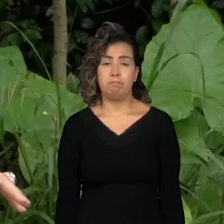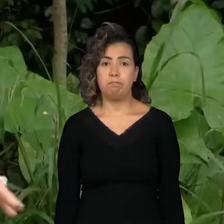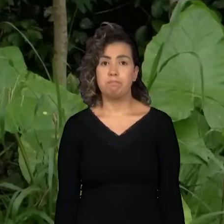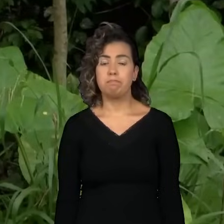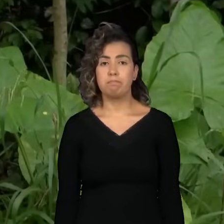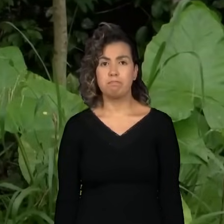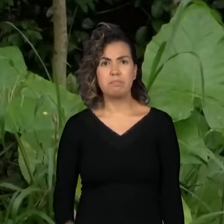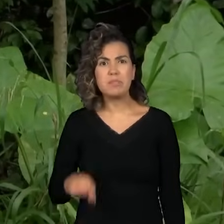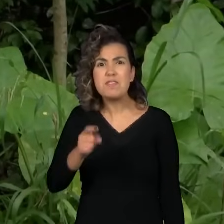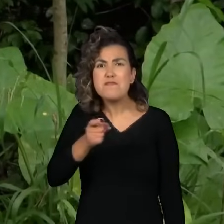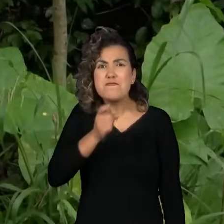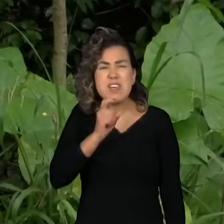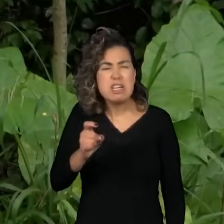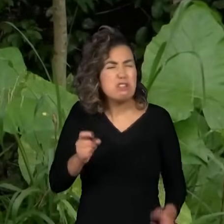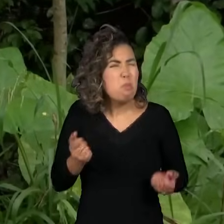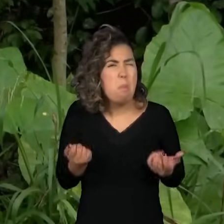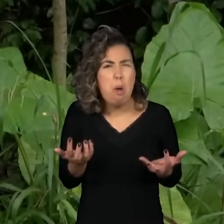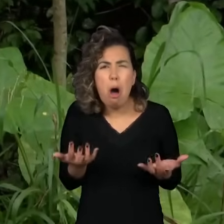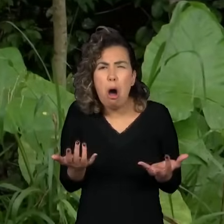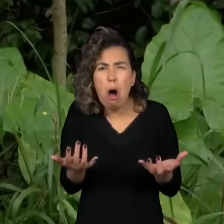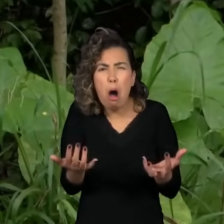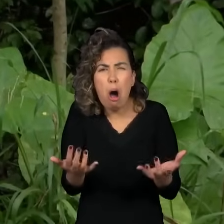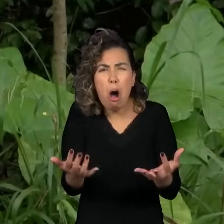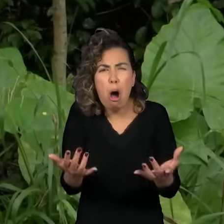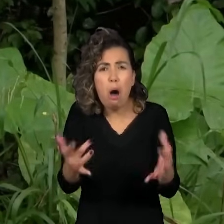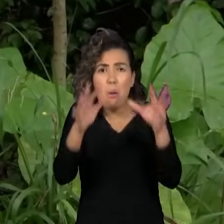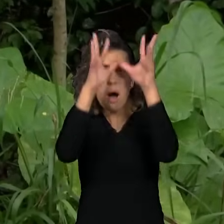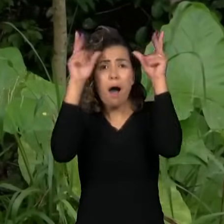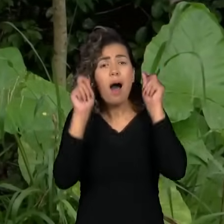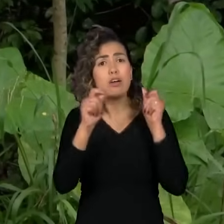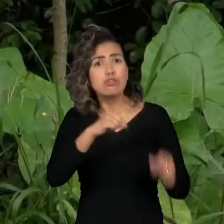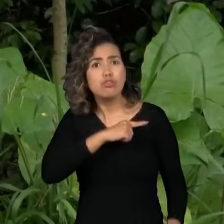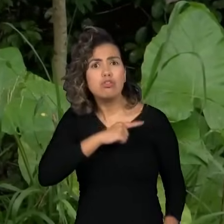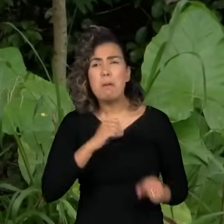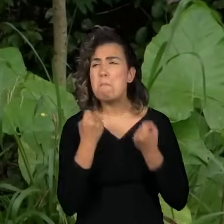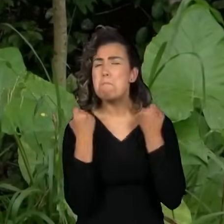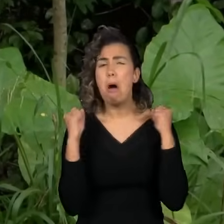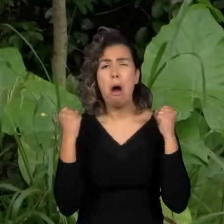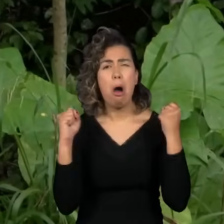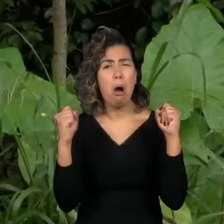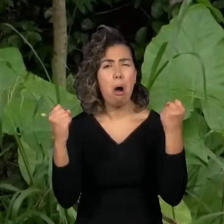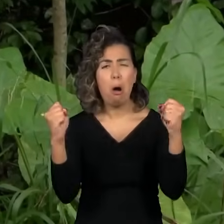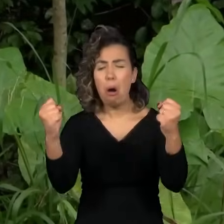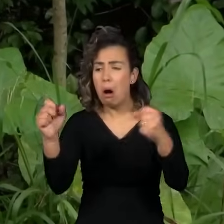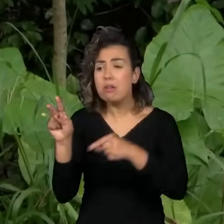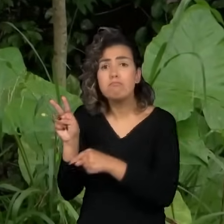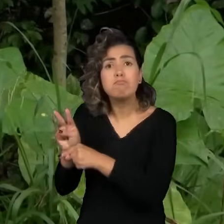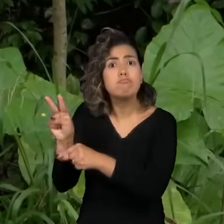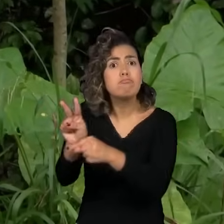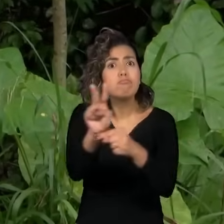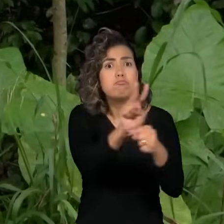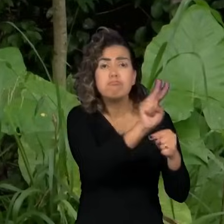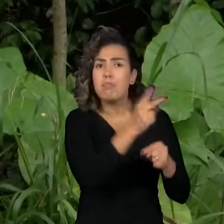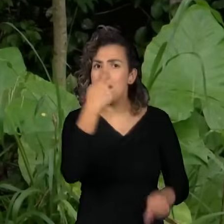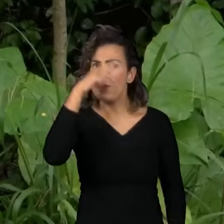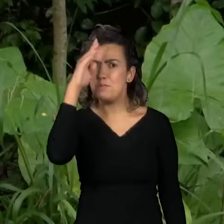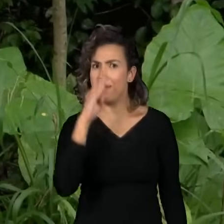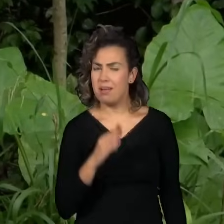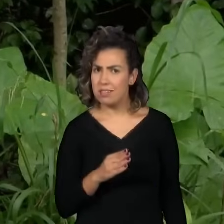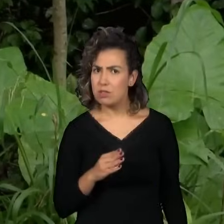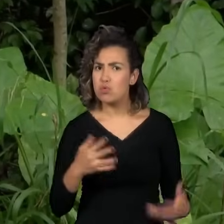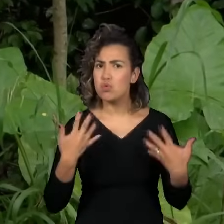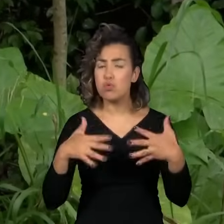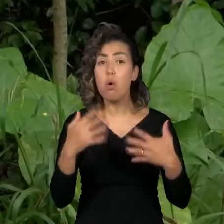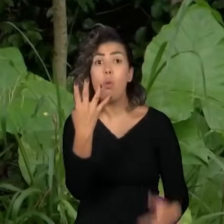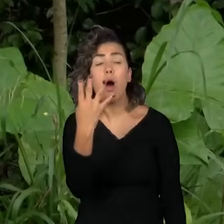Uma imensidão verde. O Acre possui uma das maiores parcelas de cobertura vegetal intacta do país. São mais de